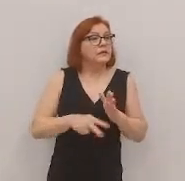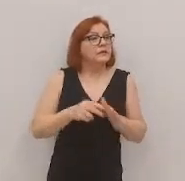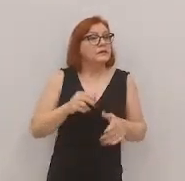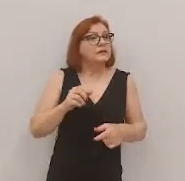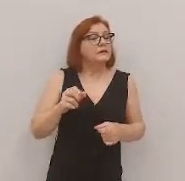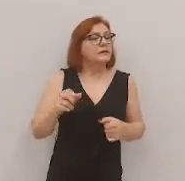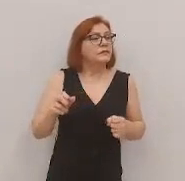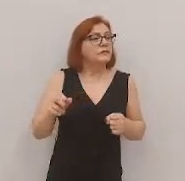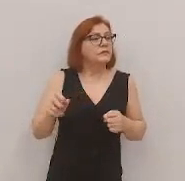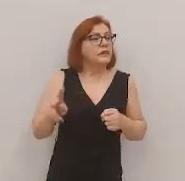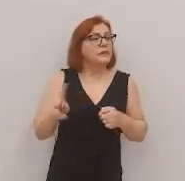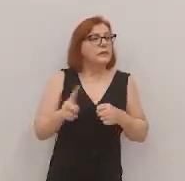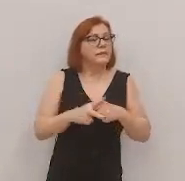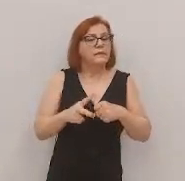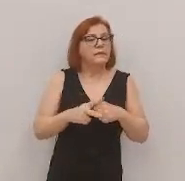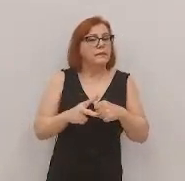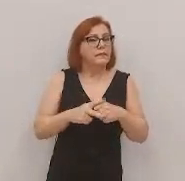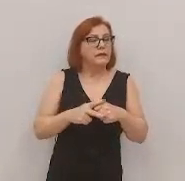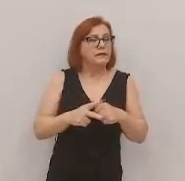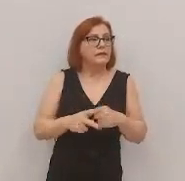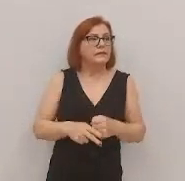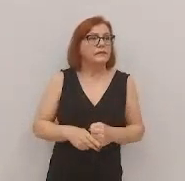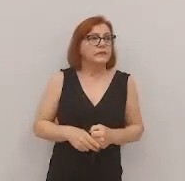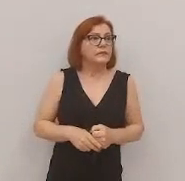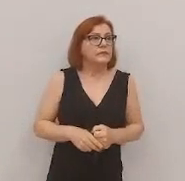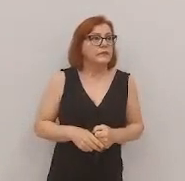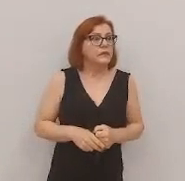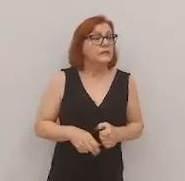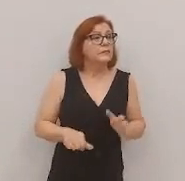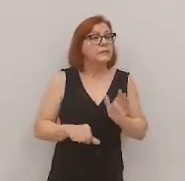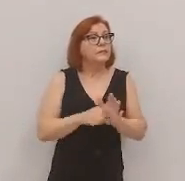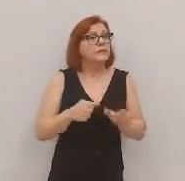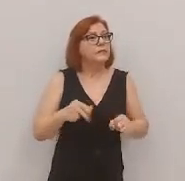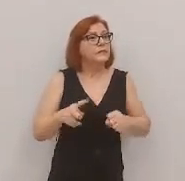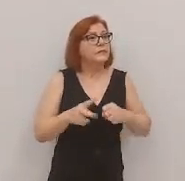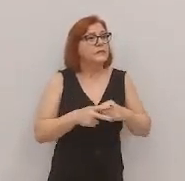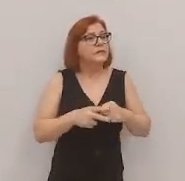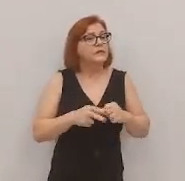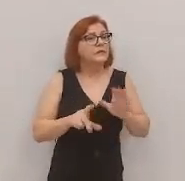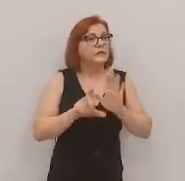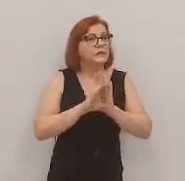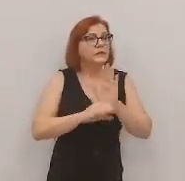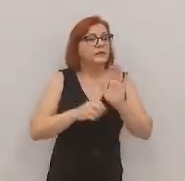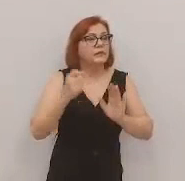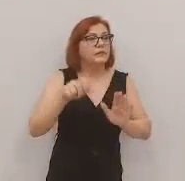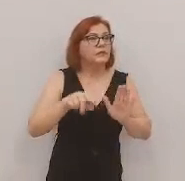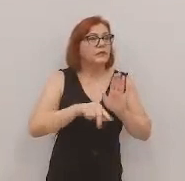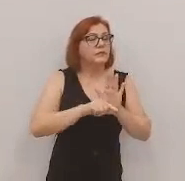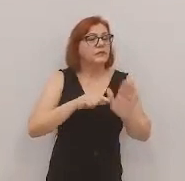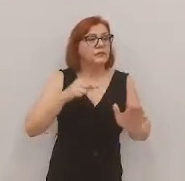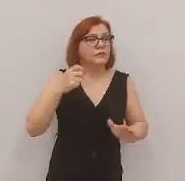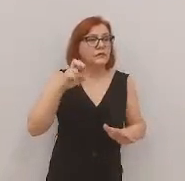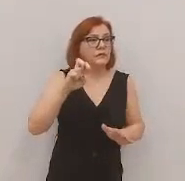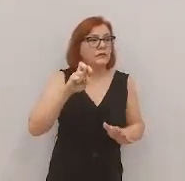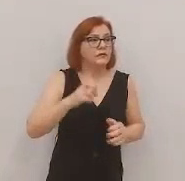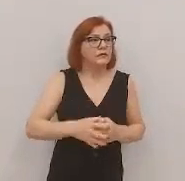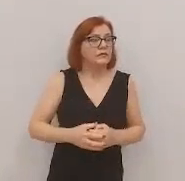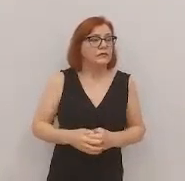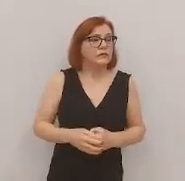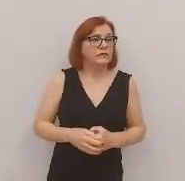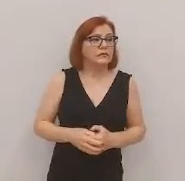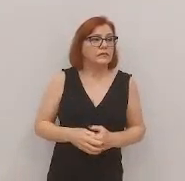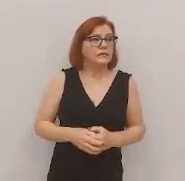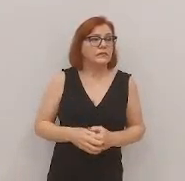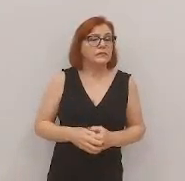Sede sóbrios e vigilantes. O diabo, vosso adversário, anda em derredor como leão que